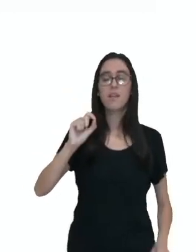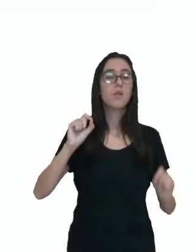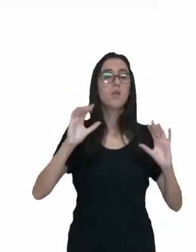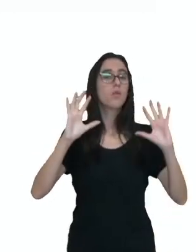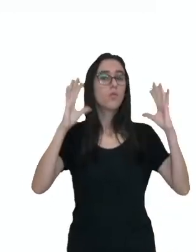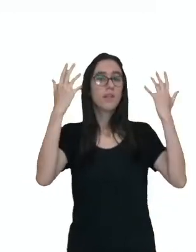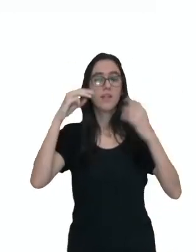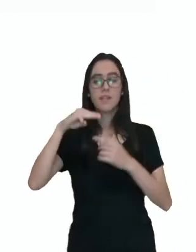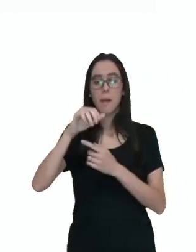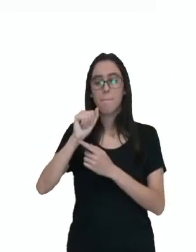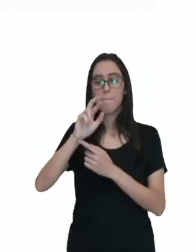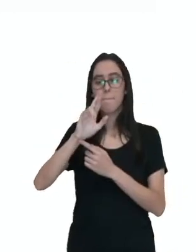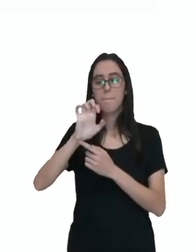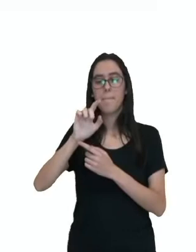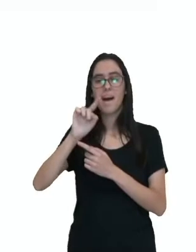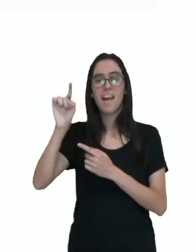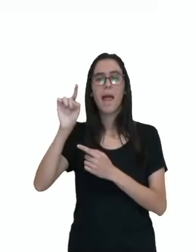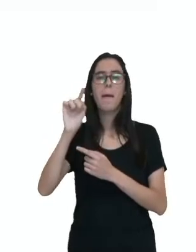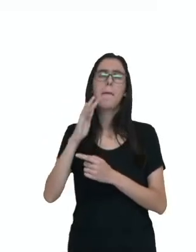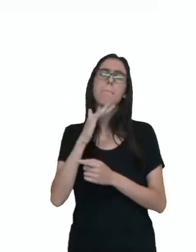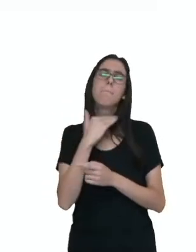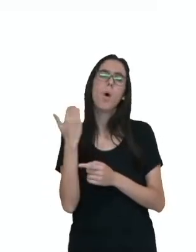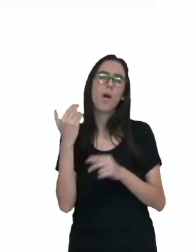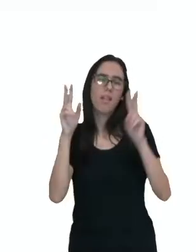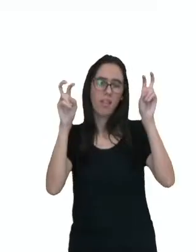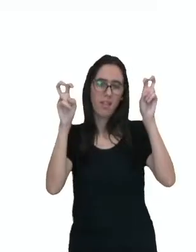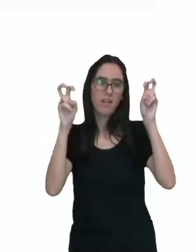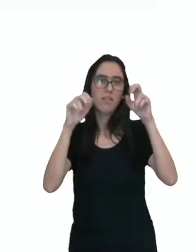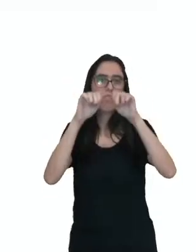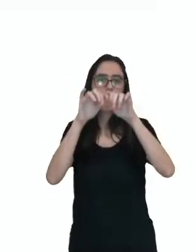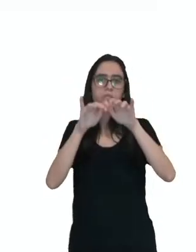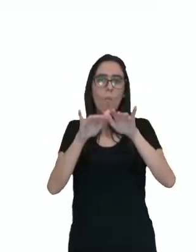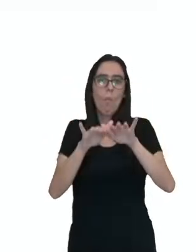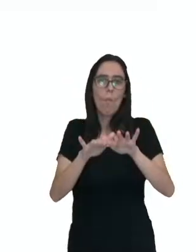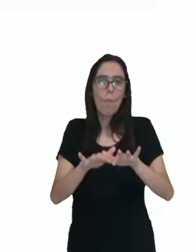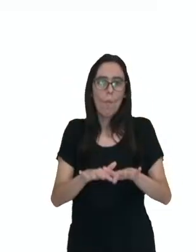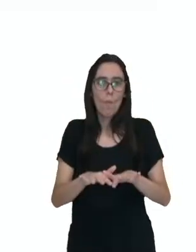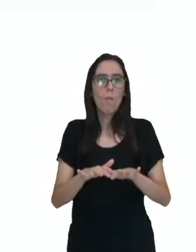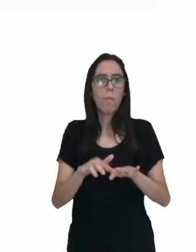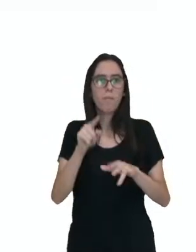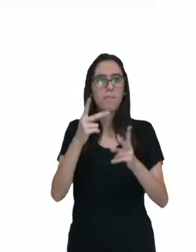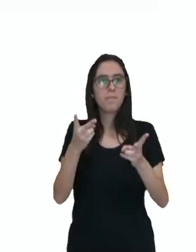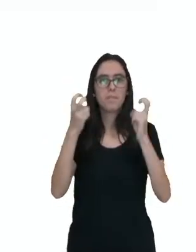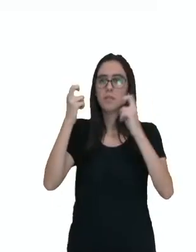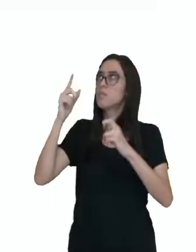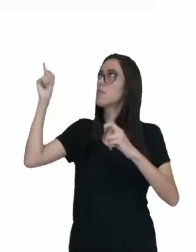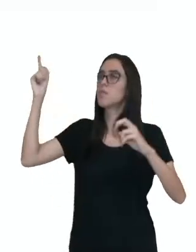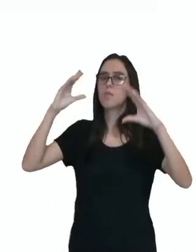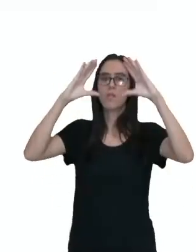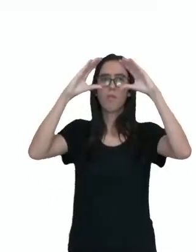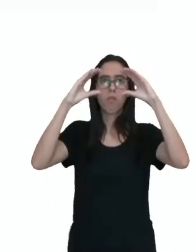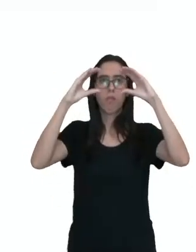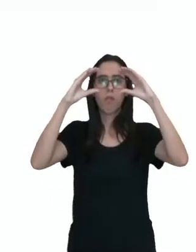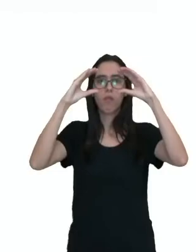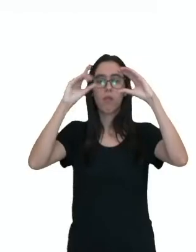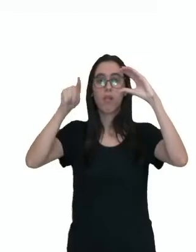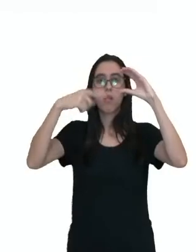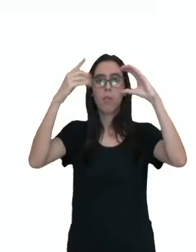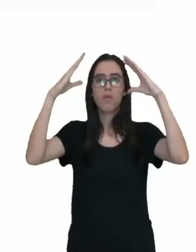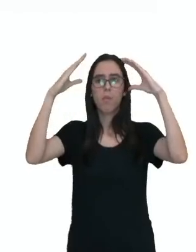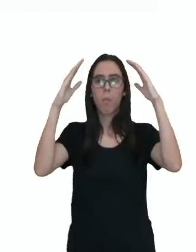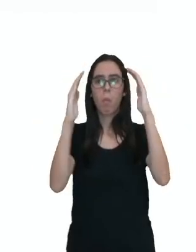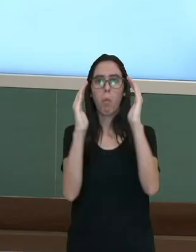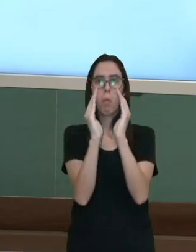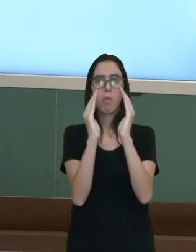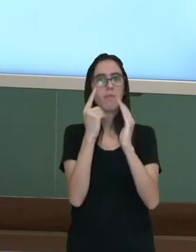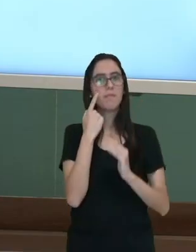quadratura ou maré morta, certo? Então você perceber aqui, se você for analisar, né, percebe que o bojo está numa posição diferente. Então aqui